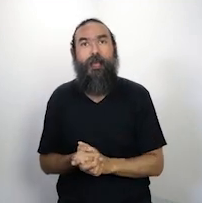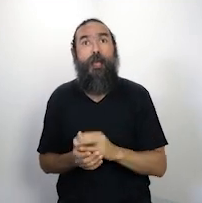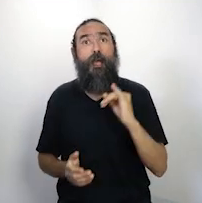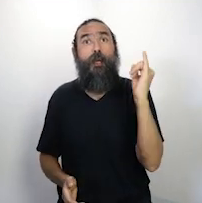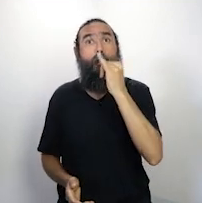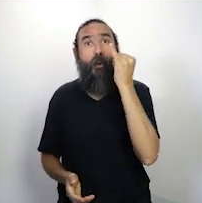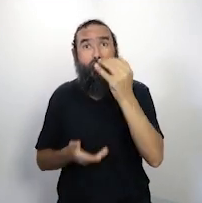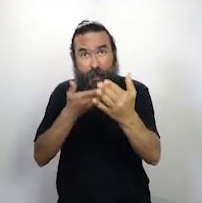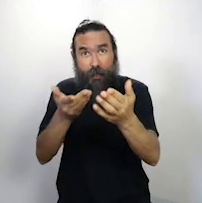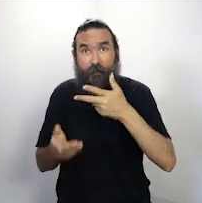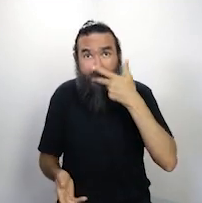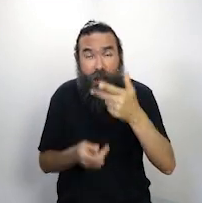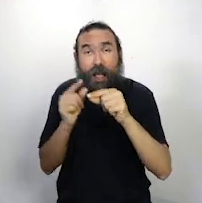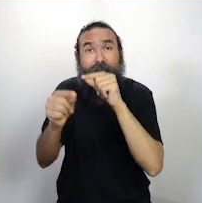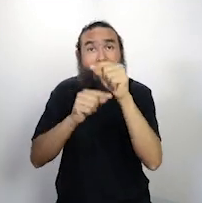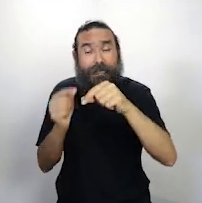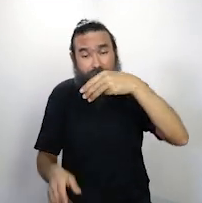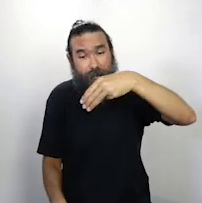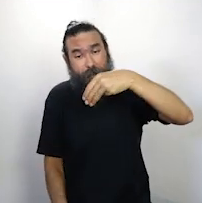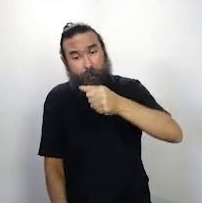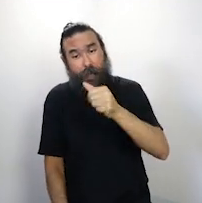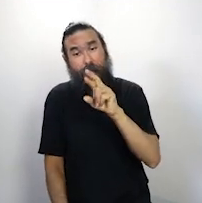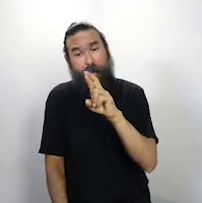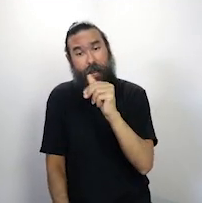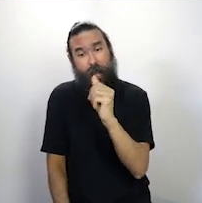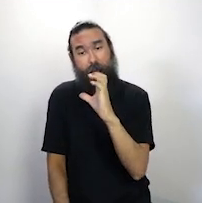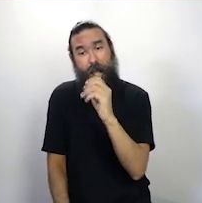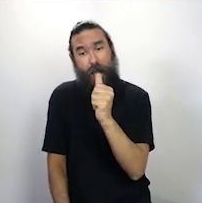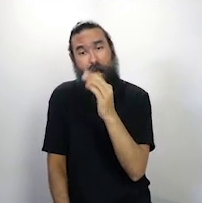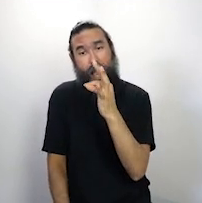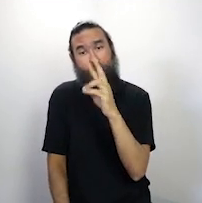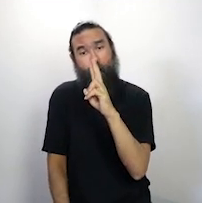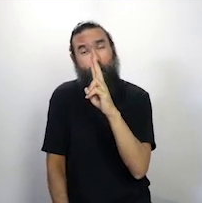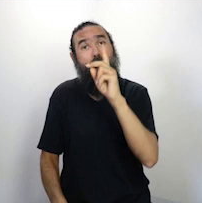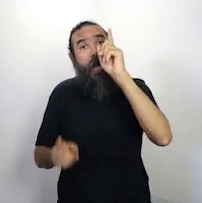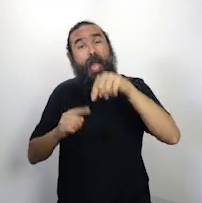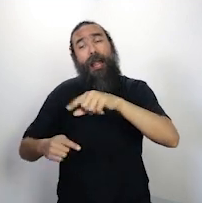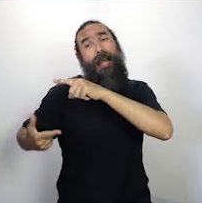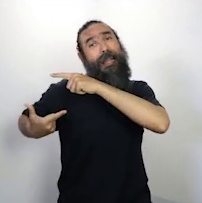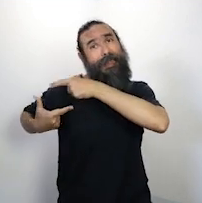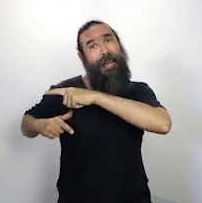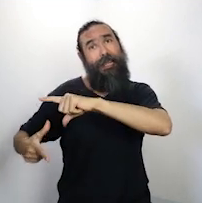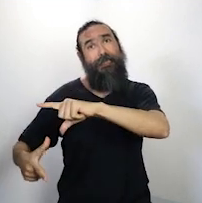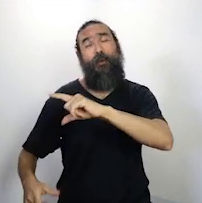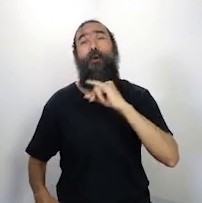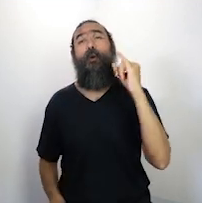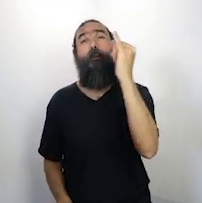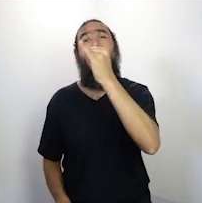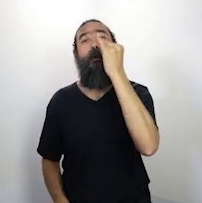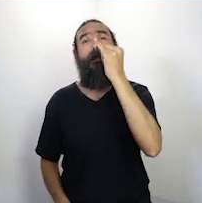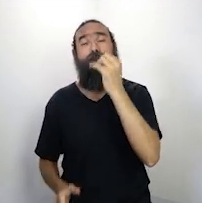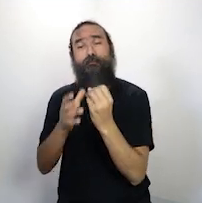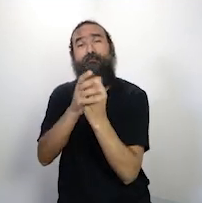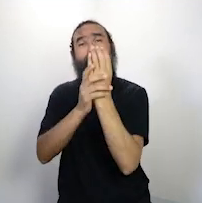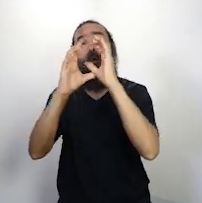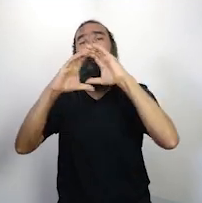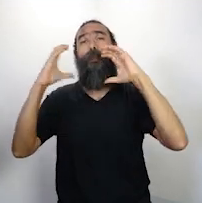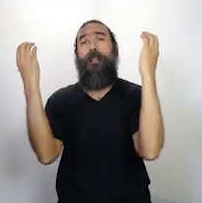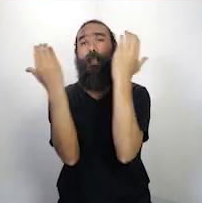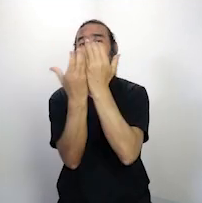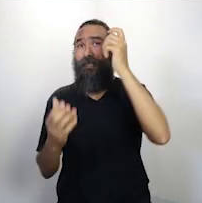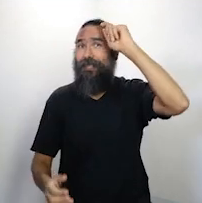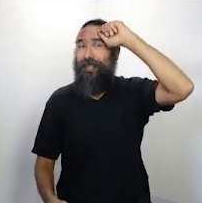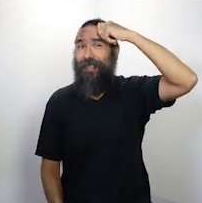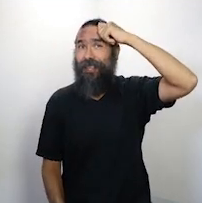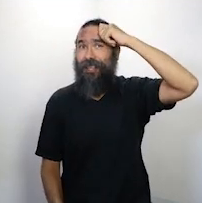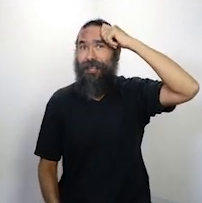uma manifestação cultural totalmente ligada aos povos de terreiro, às religiões de matizes africanas e às comunidades tradicionais